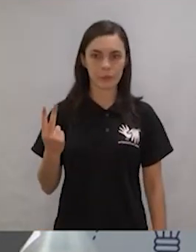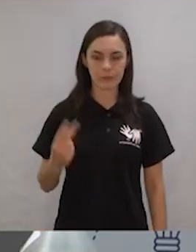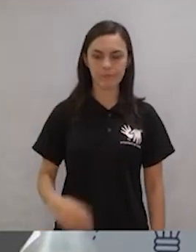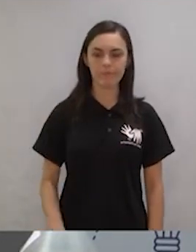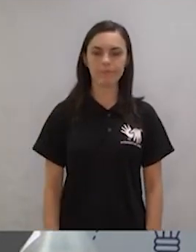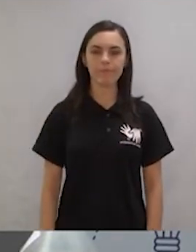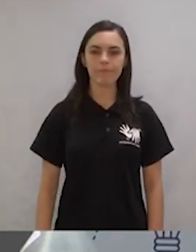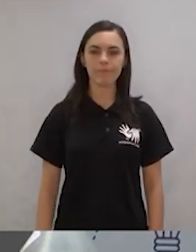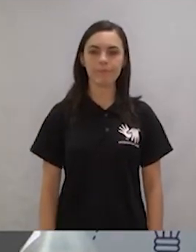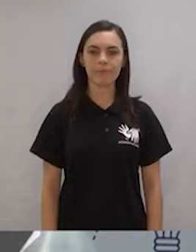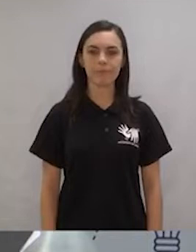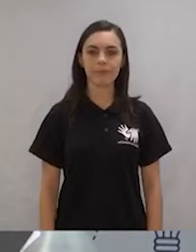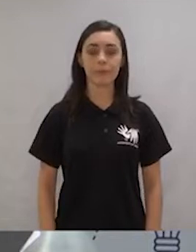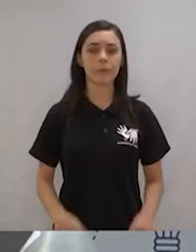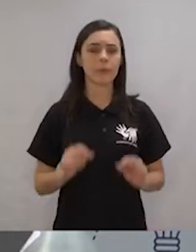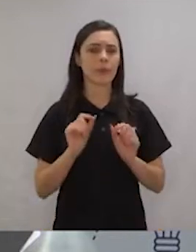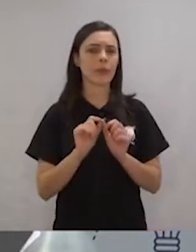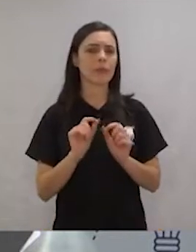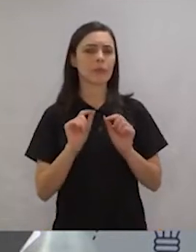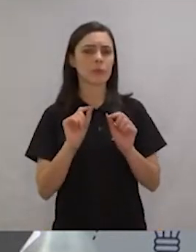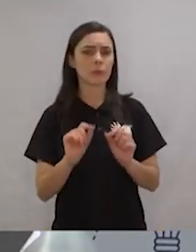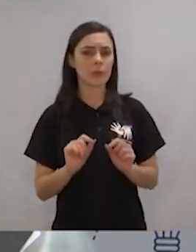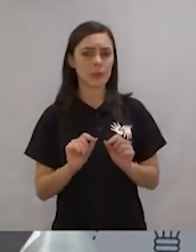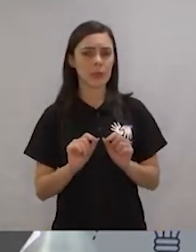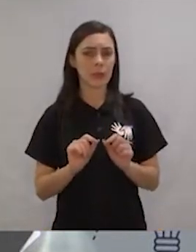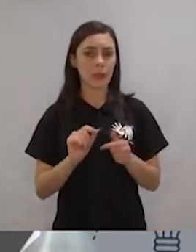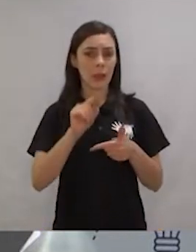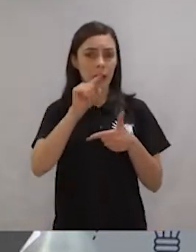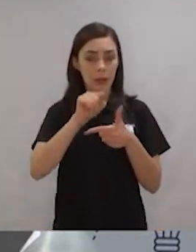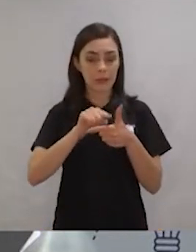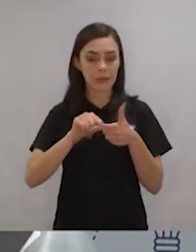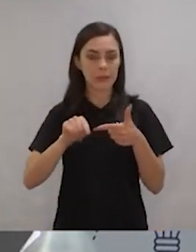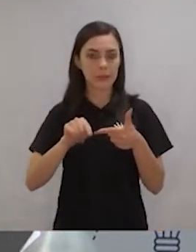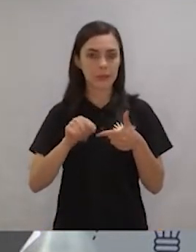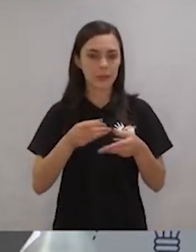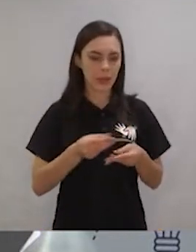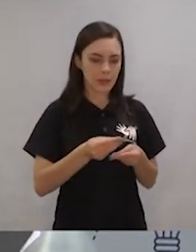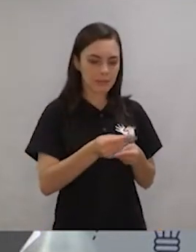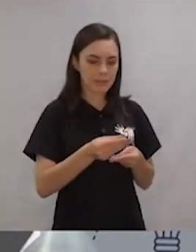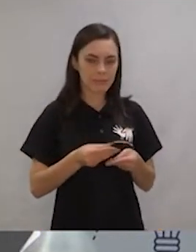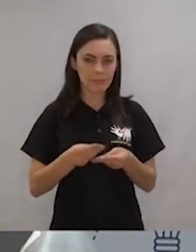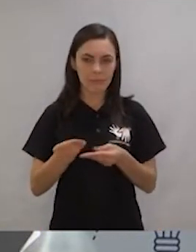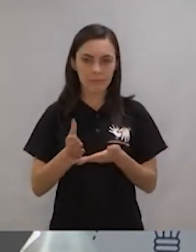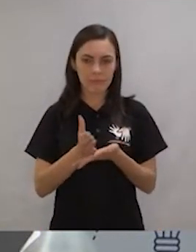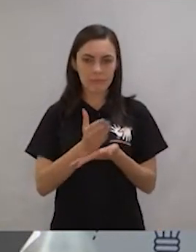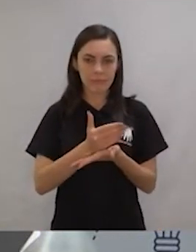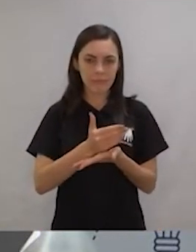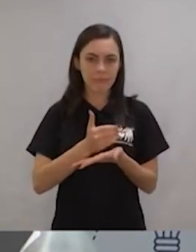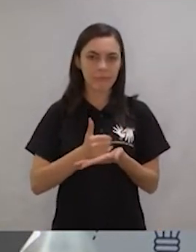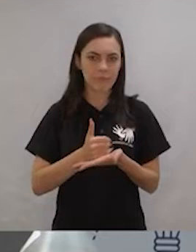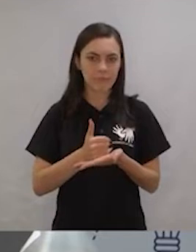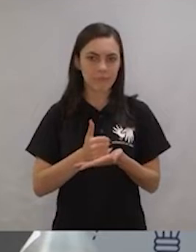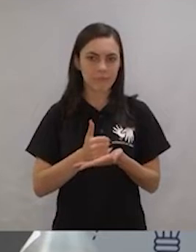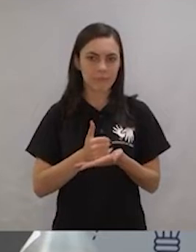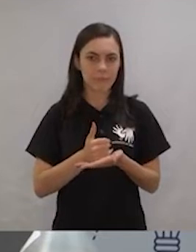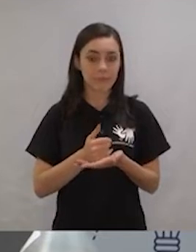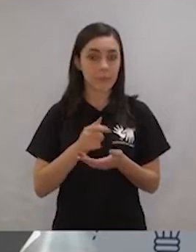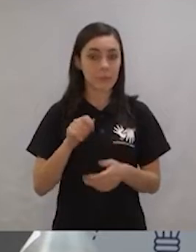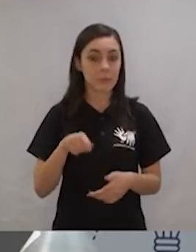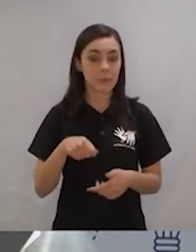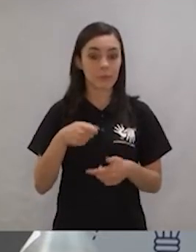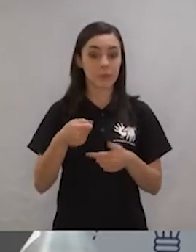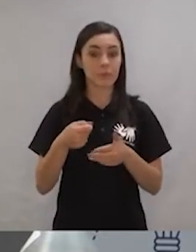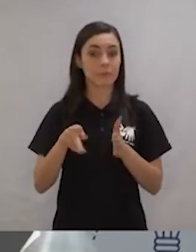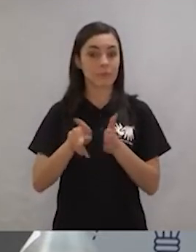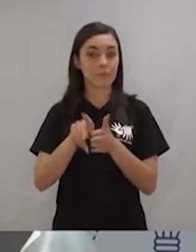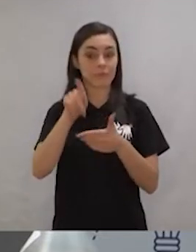lápis. E ela dividiu, ela repartiu, ela distribuiu, então,